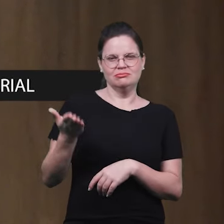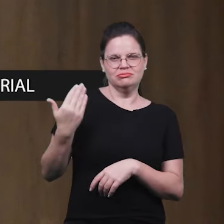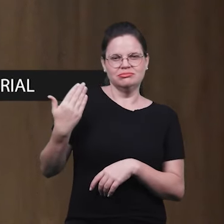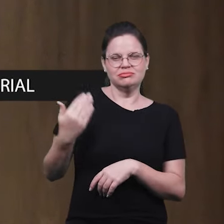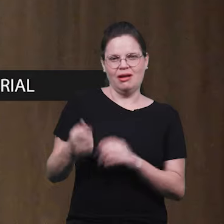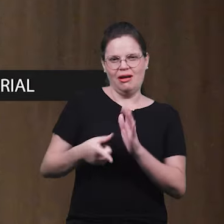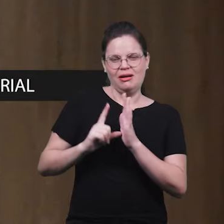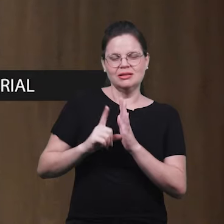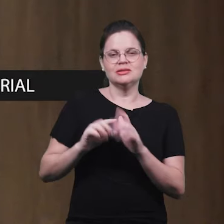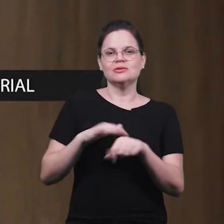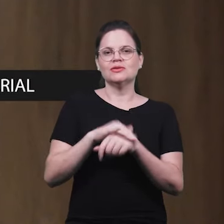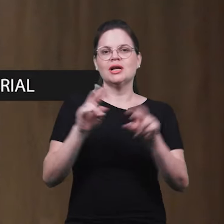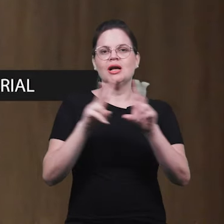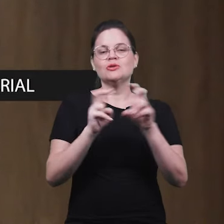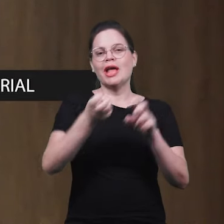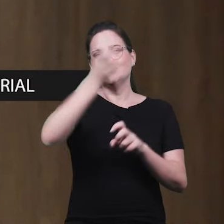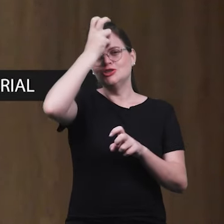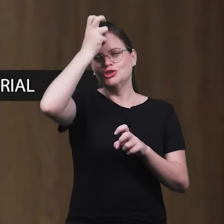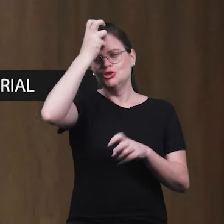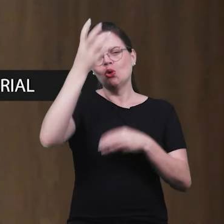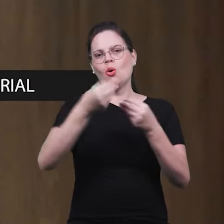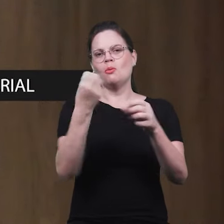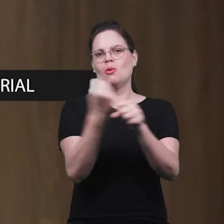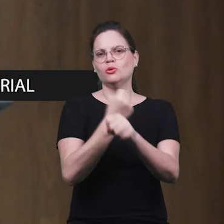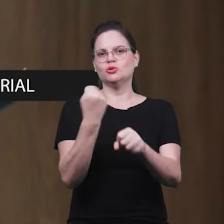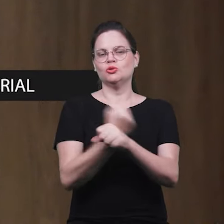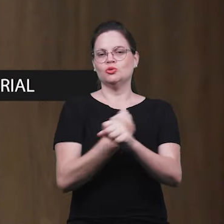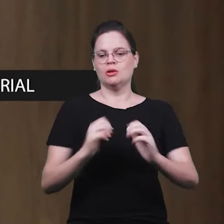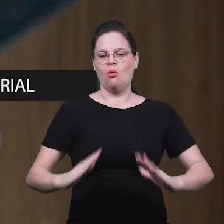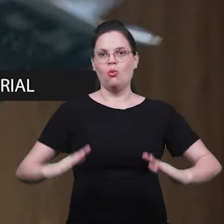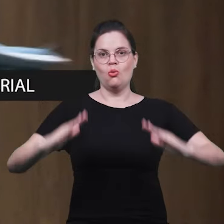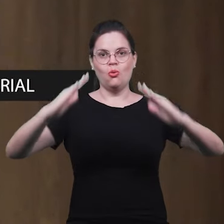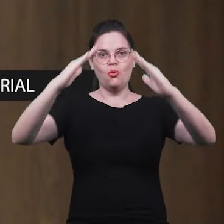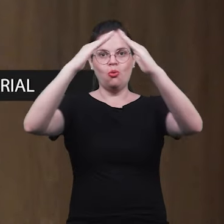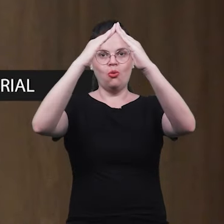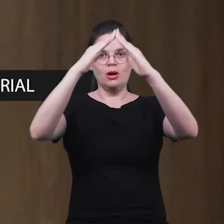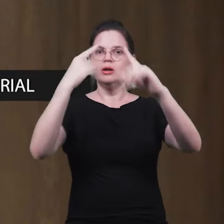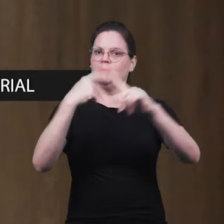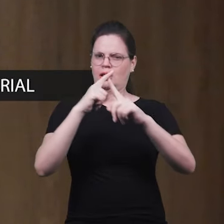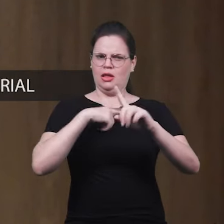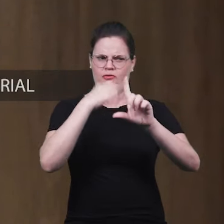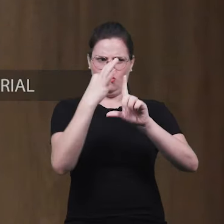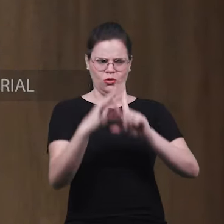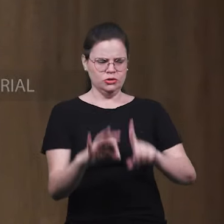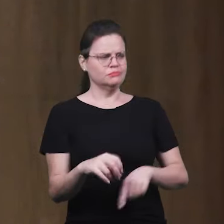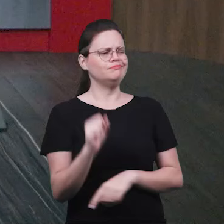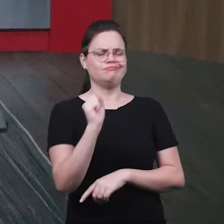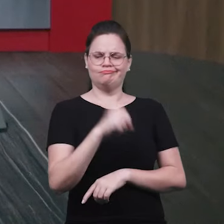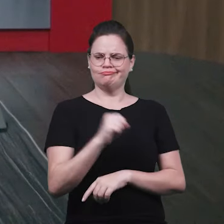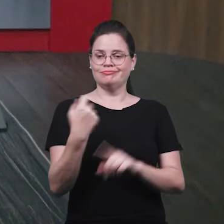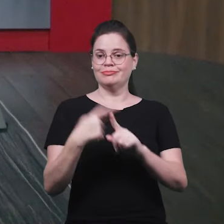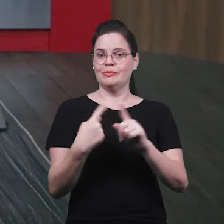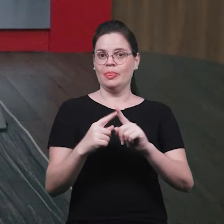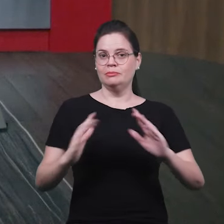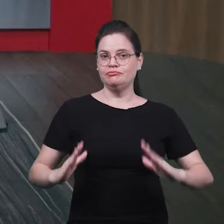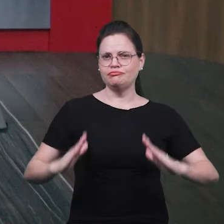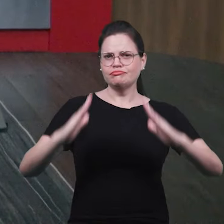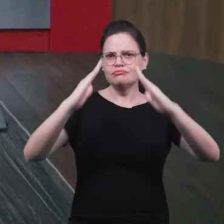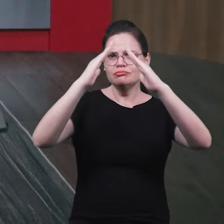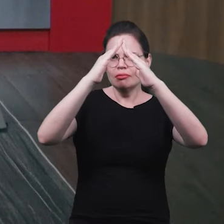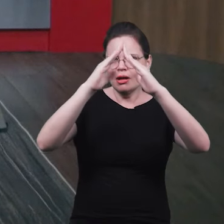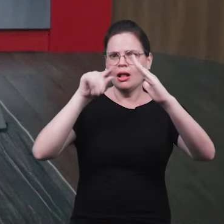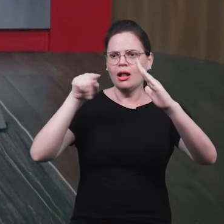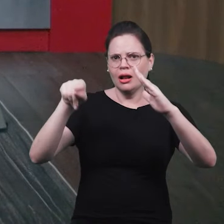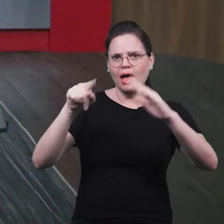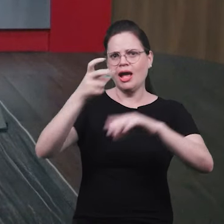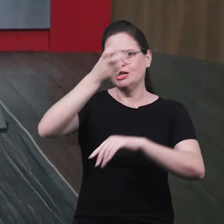as edificações dos egípcios, né? Que tiveram uma certa logística para fazer aquilo tudo, né? Construir as conhecidas